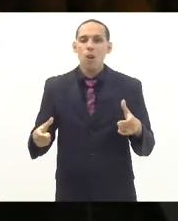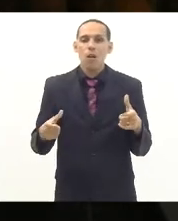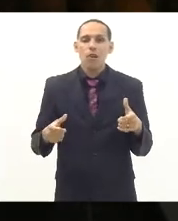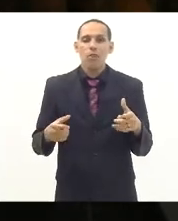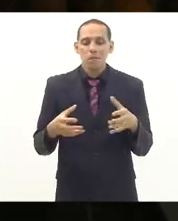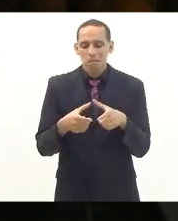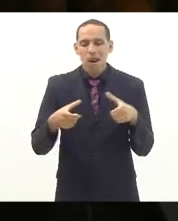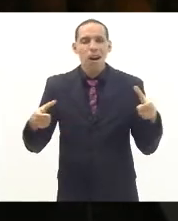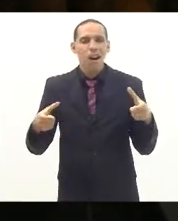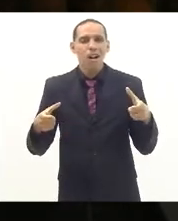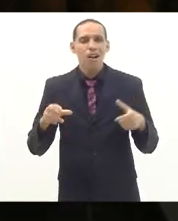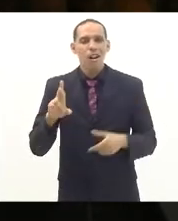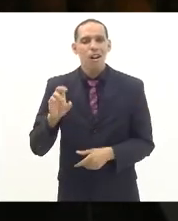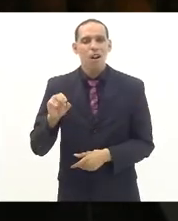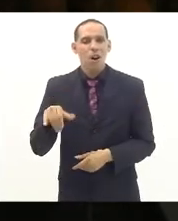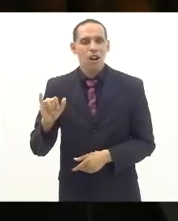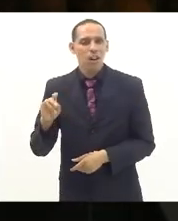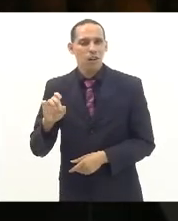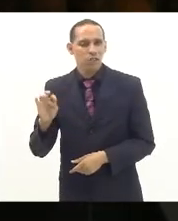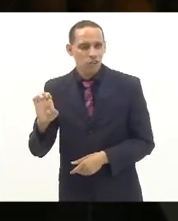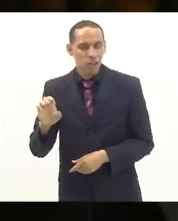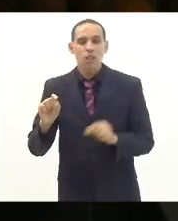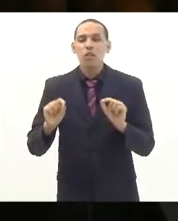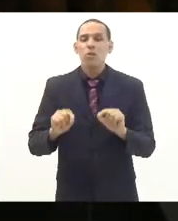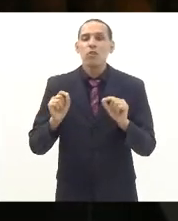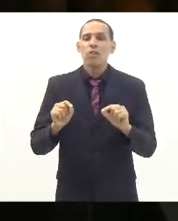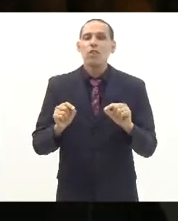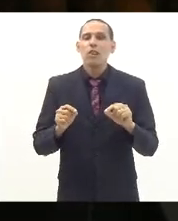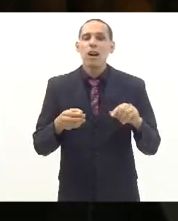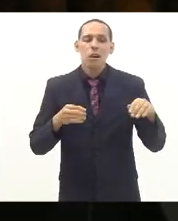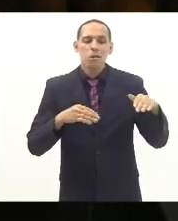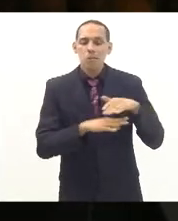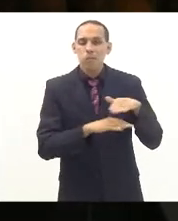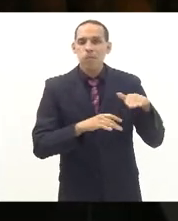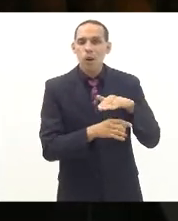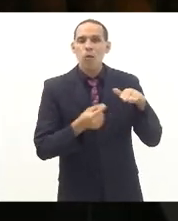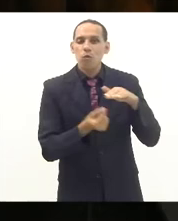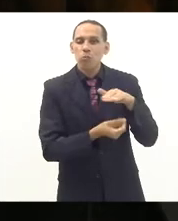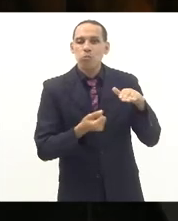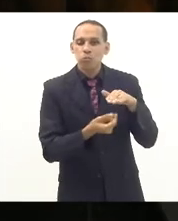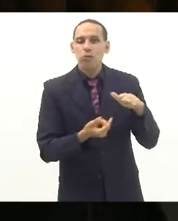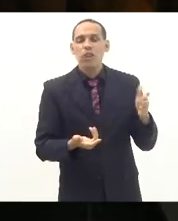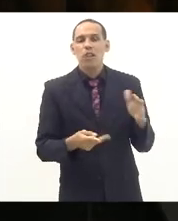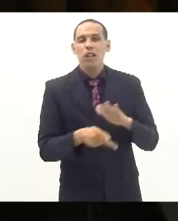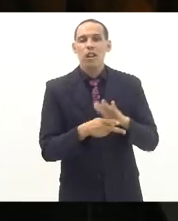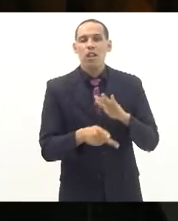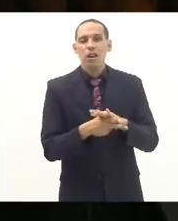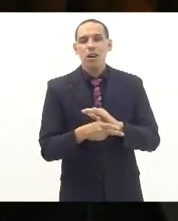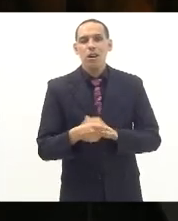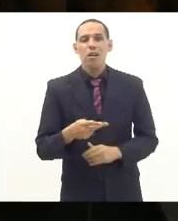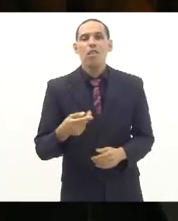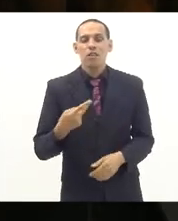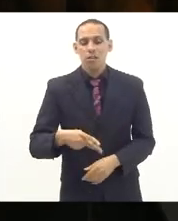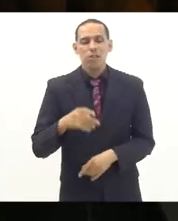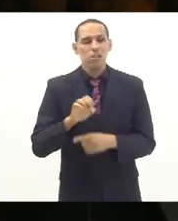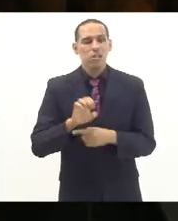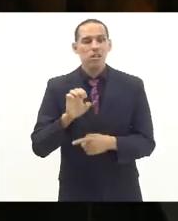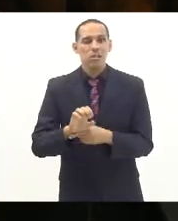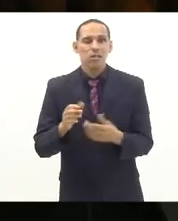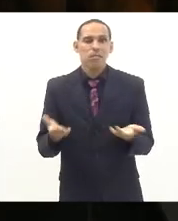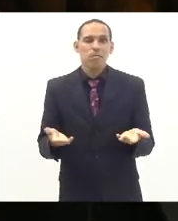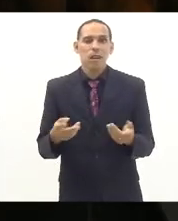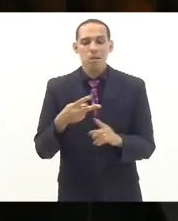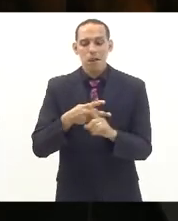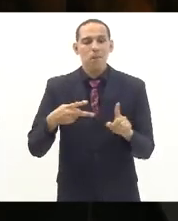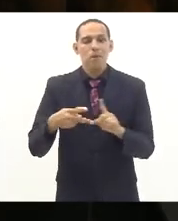dos royalties estão destinados ao Companhia do Fundo de Previdência do Estado tem que ficar todo merecimento e todo meu reconhecimento a